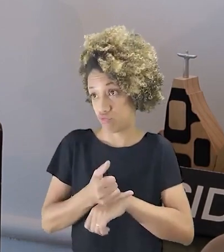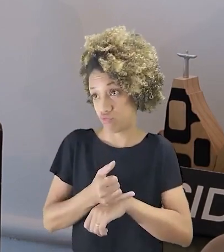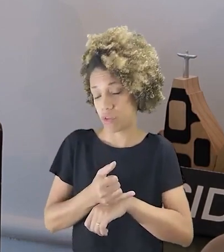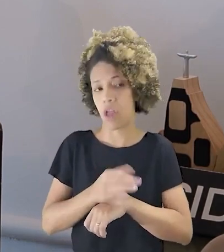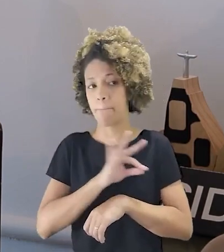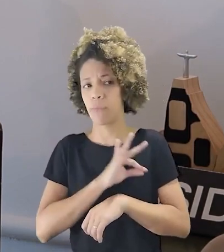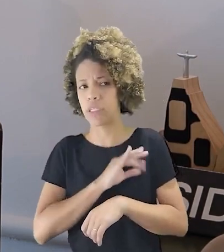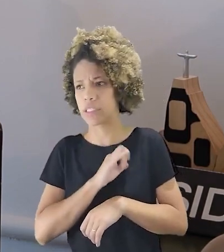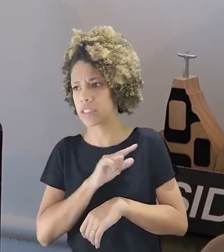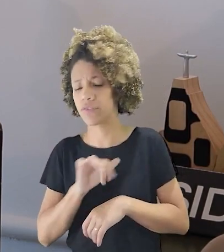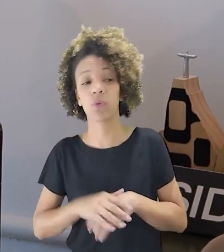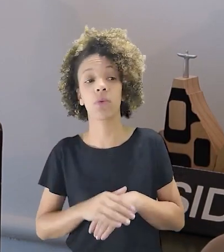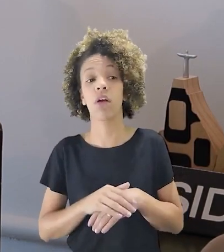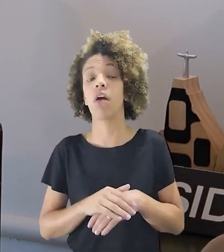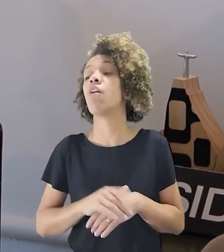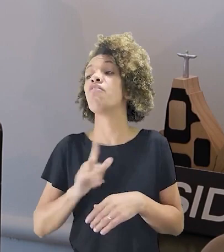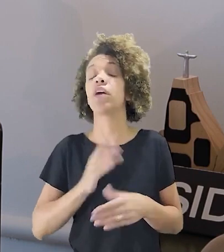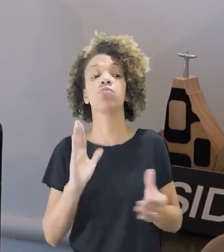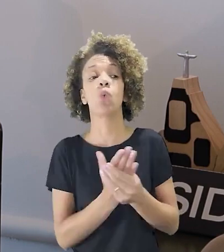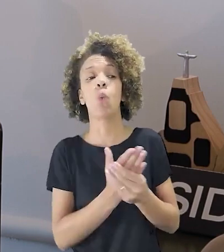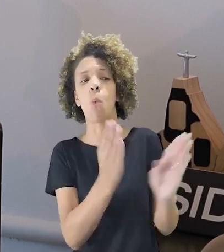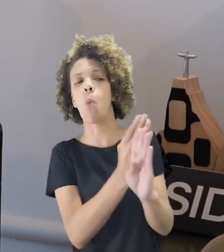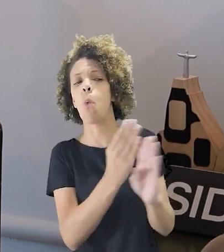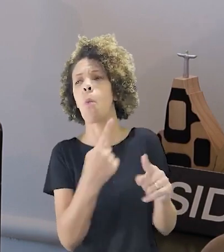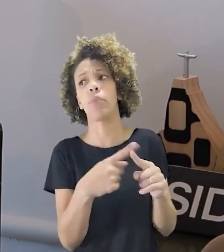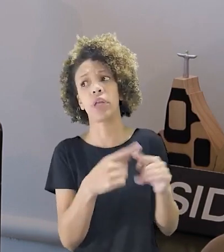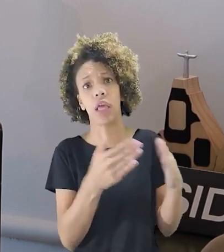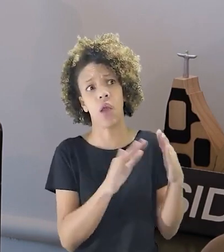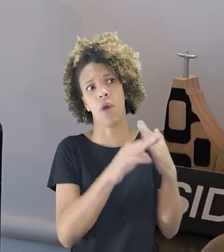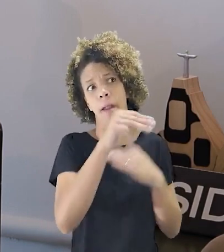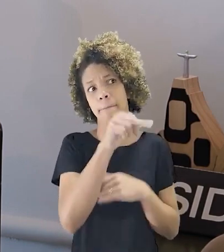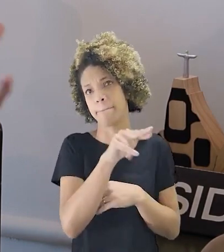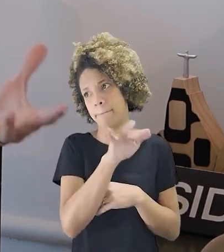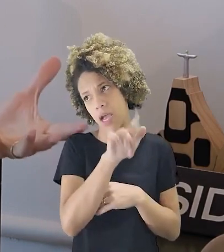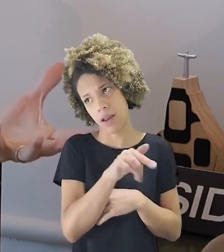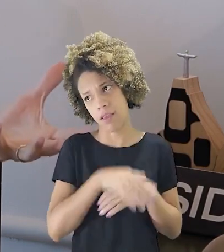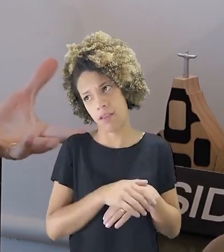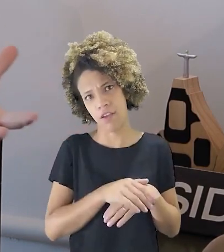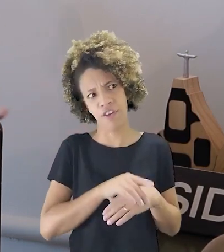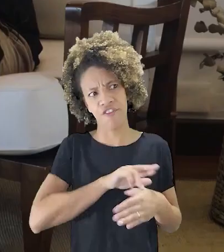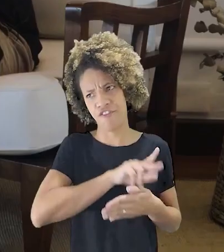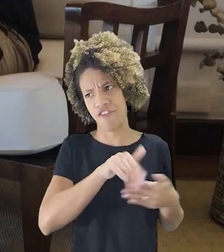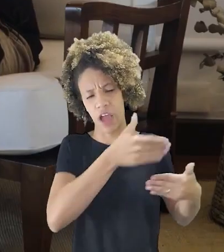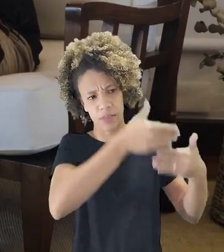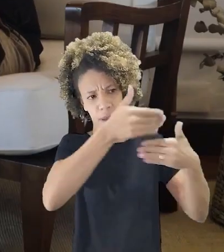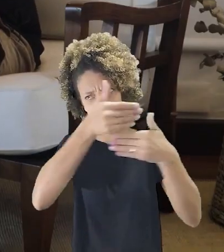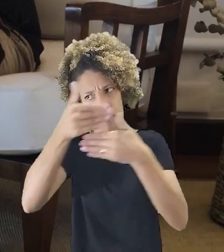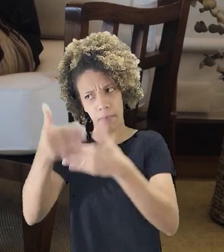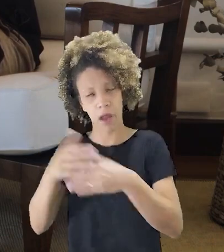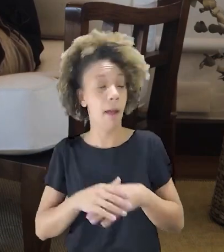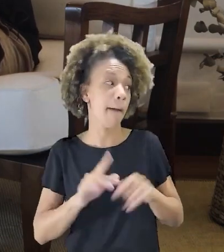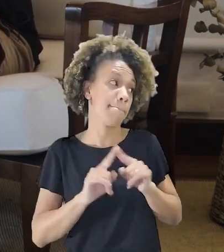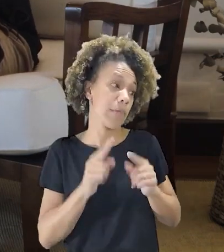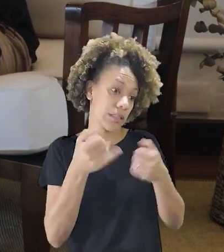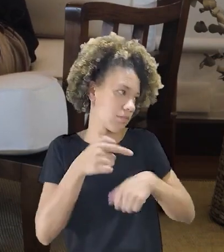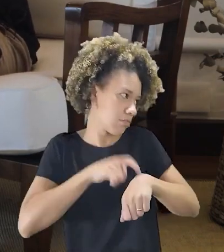assim, instala um inquérito policial. Porque é uma comunidade chamada Maré, cercada de barricadas. Mas nesse exato momento tem alguém